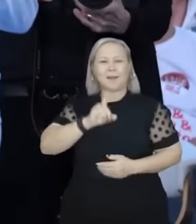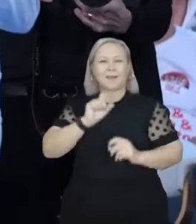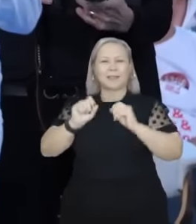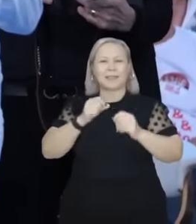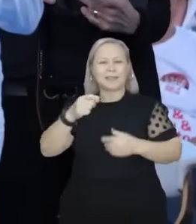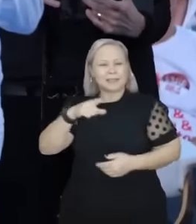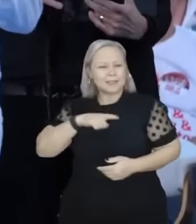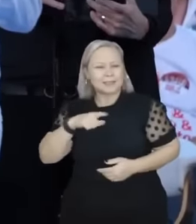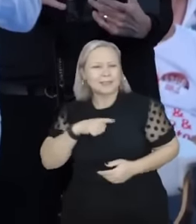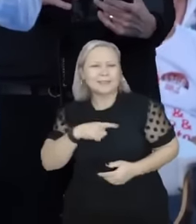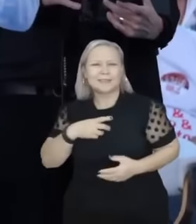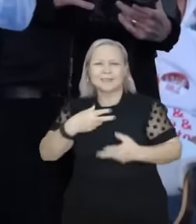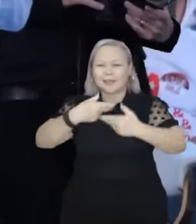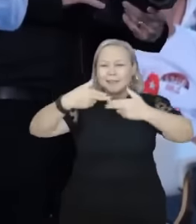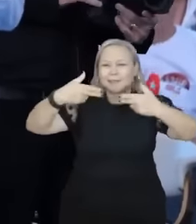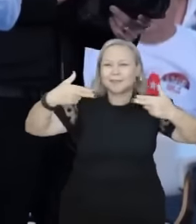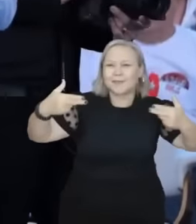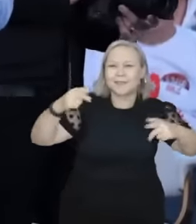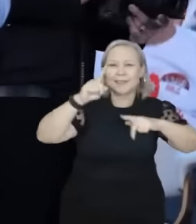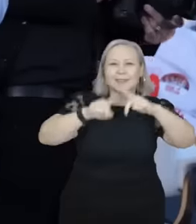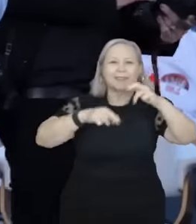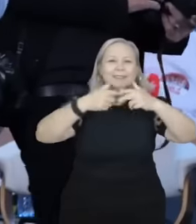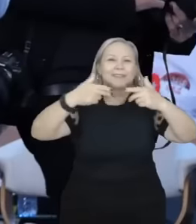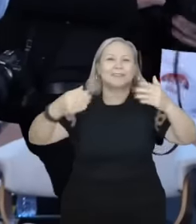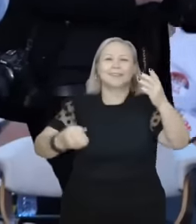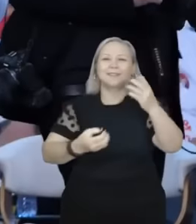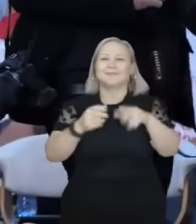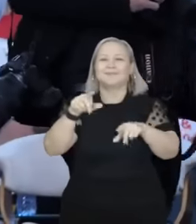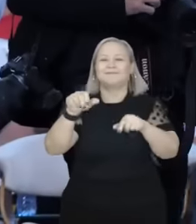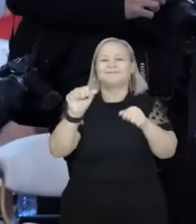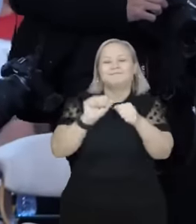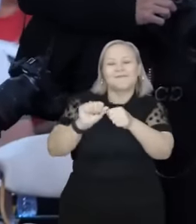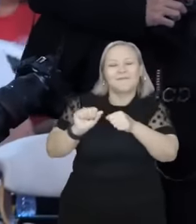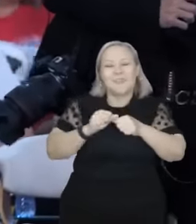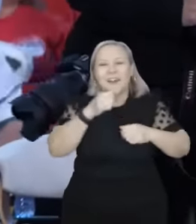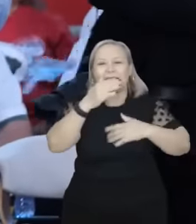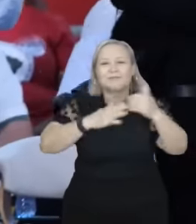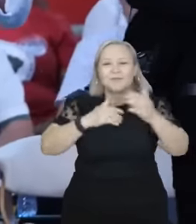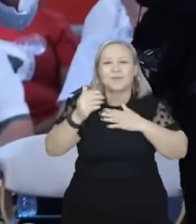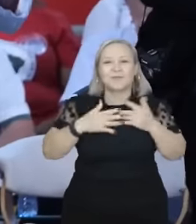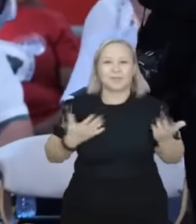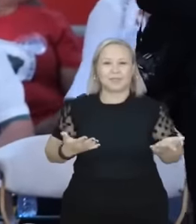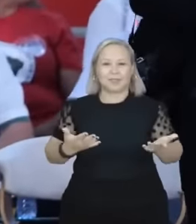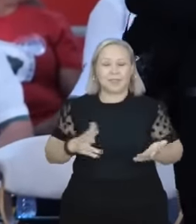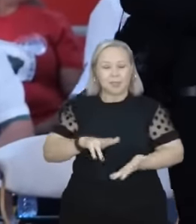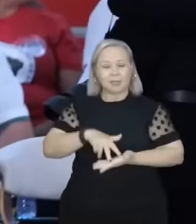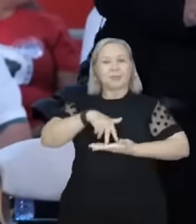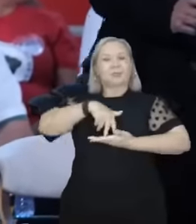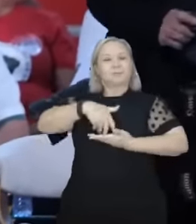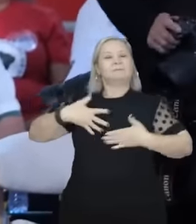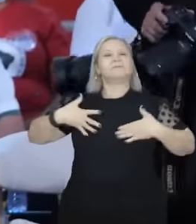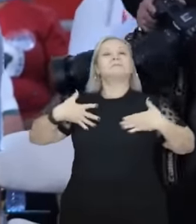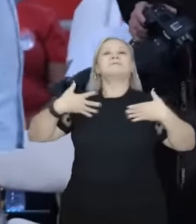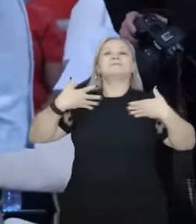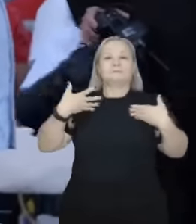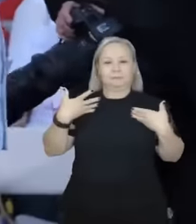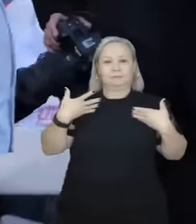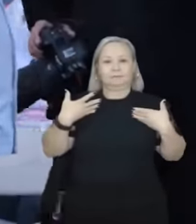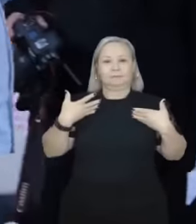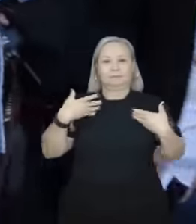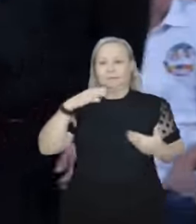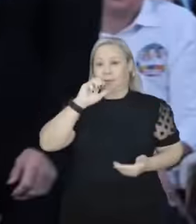produz. Então, gente, vamos levantar a cabeça. O Camilo falou para vocês, não